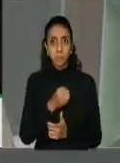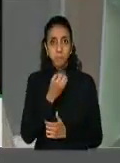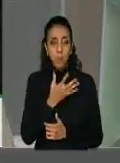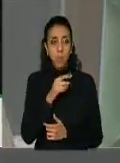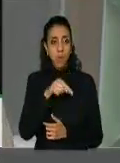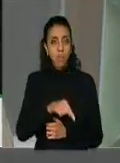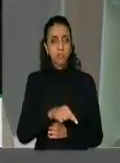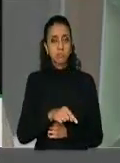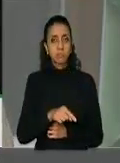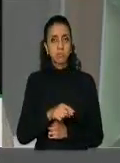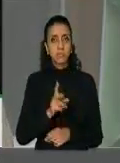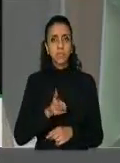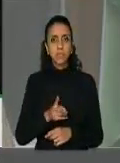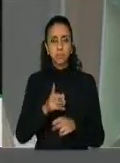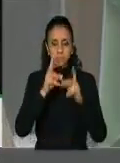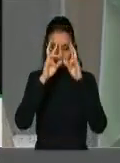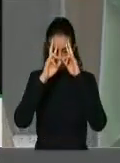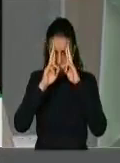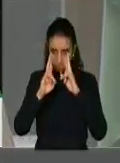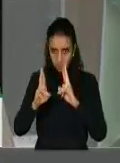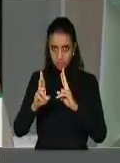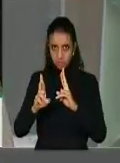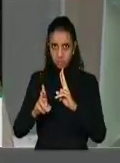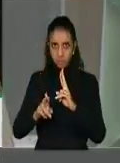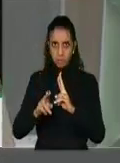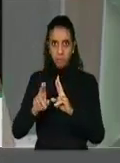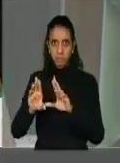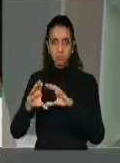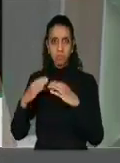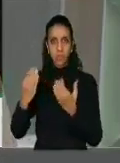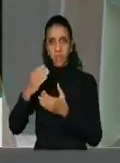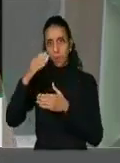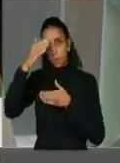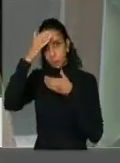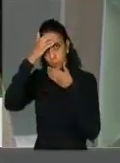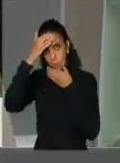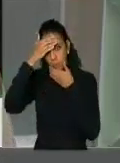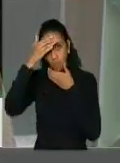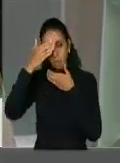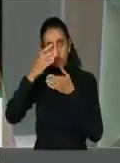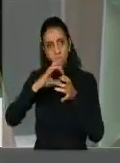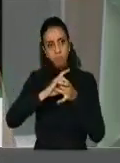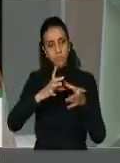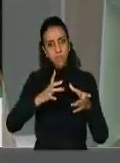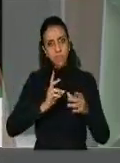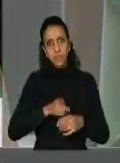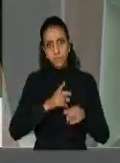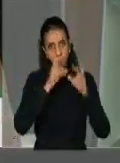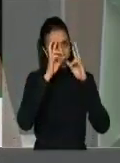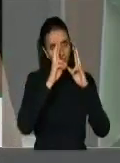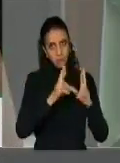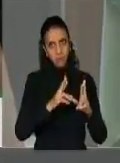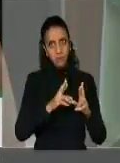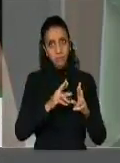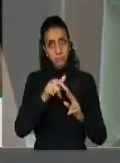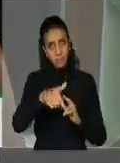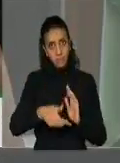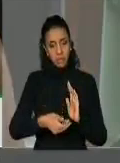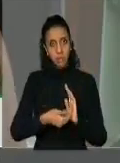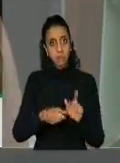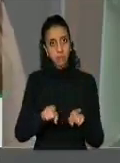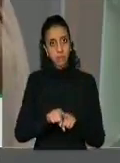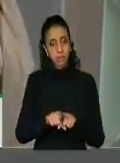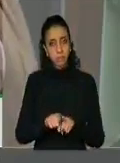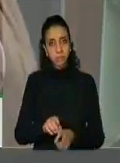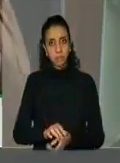a tolerância religiosa igual a dia da comunidade, o dia da comunidade muçulmana aqui nesta casa.